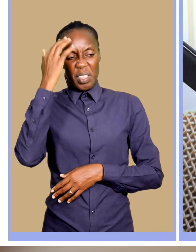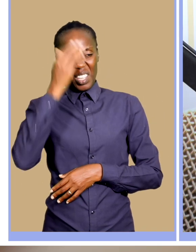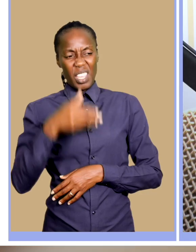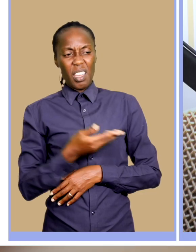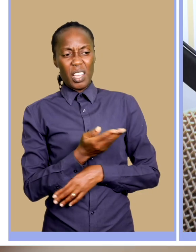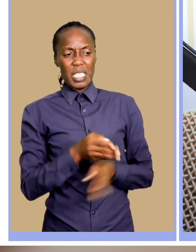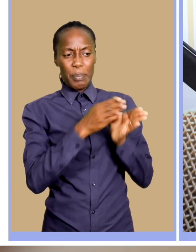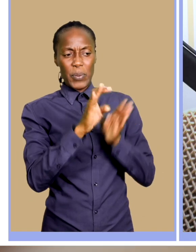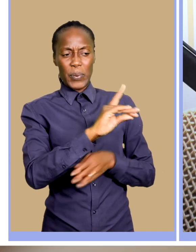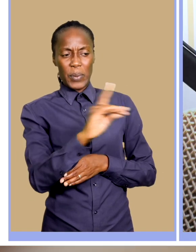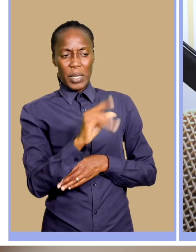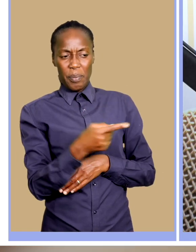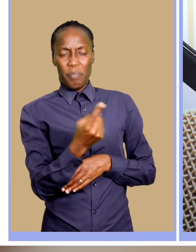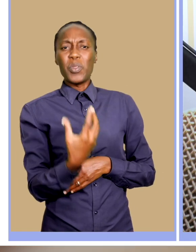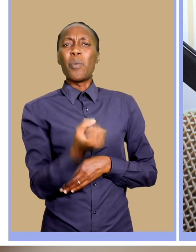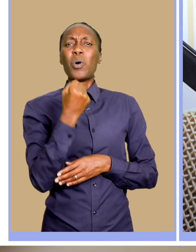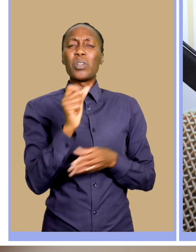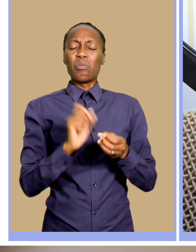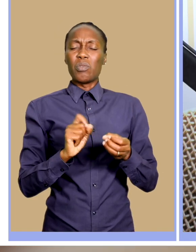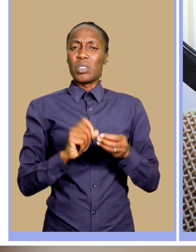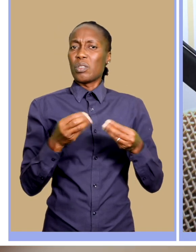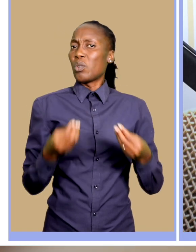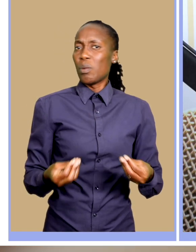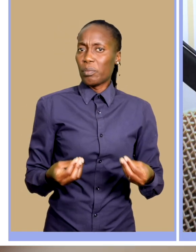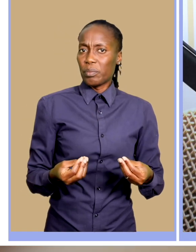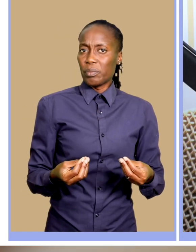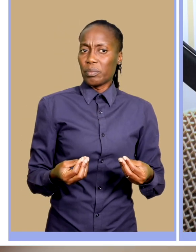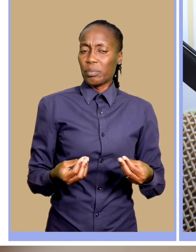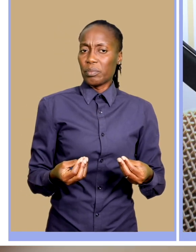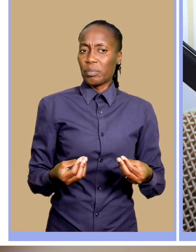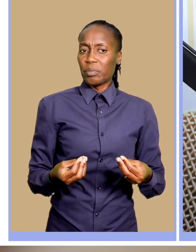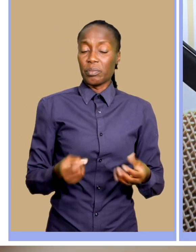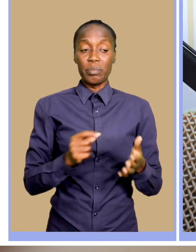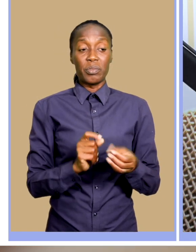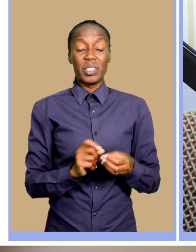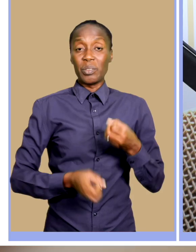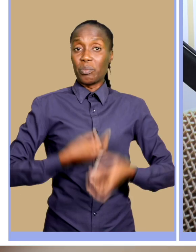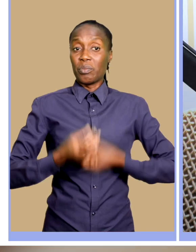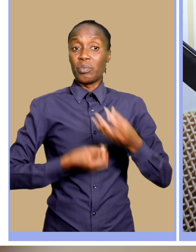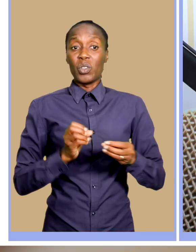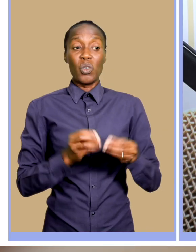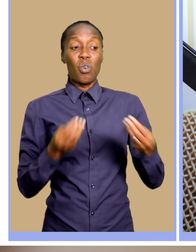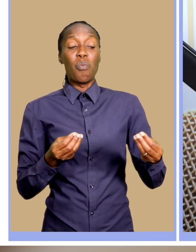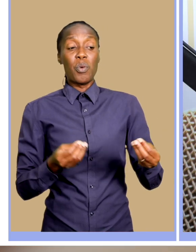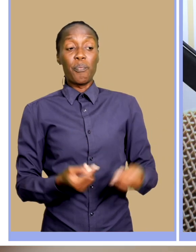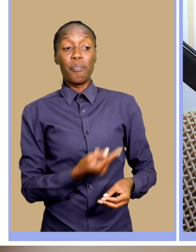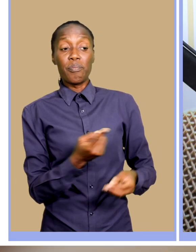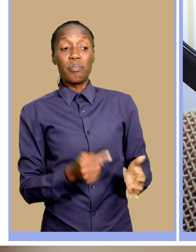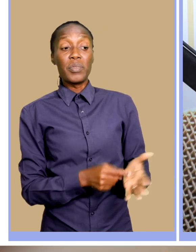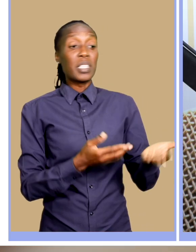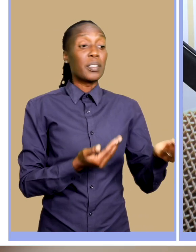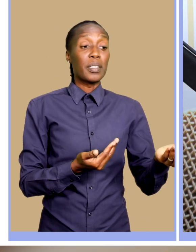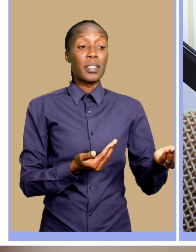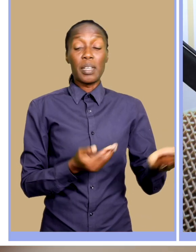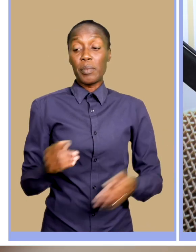seus grupos sociais, ou seja, como é que nós esperamos que a resposta nos chegue? Ou